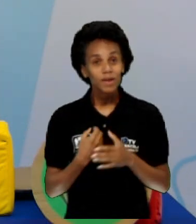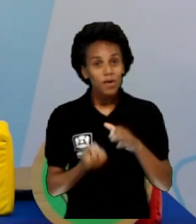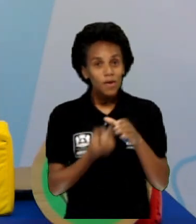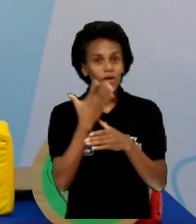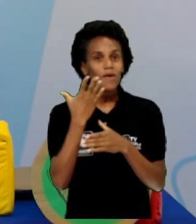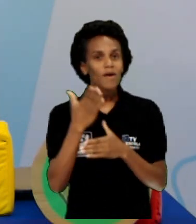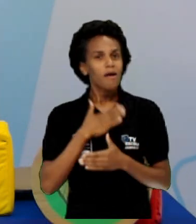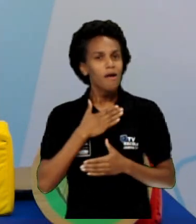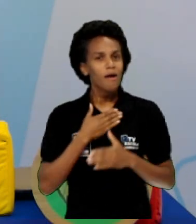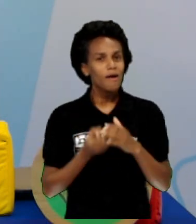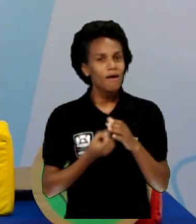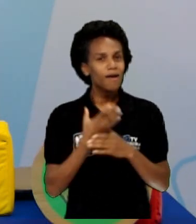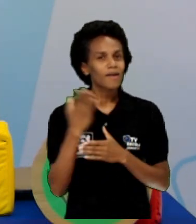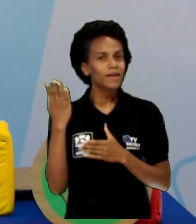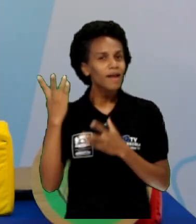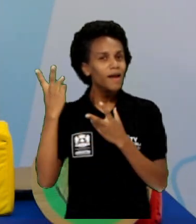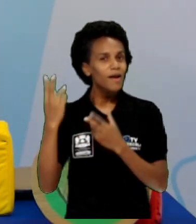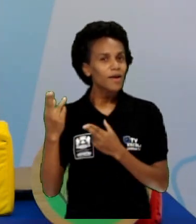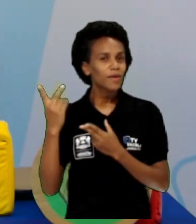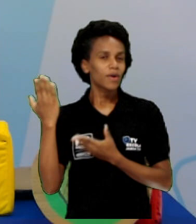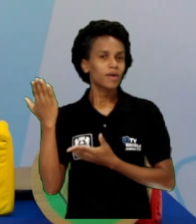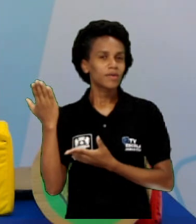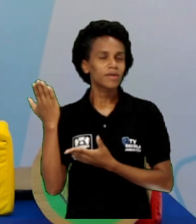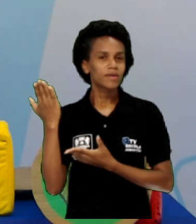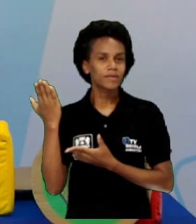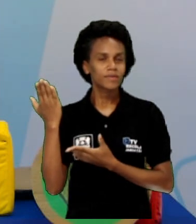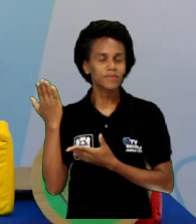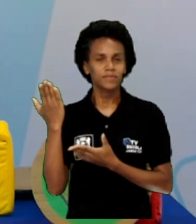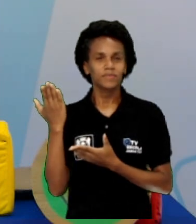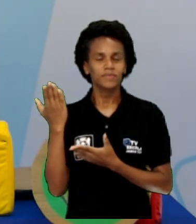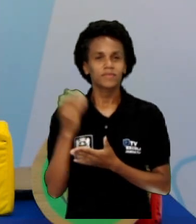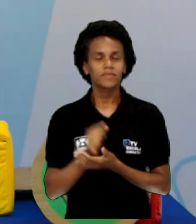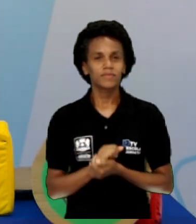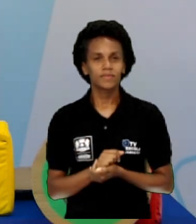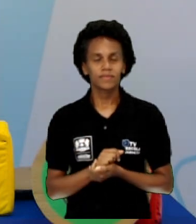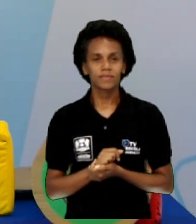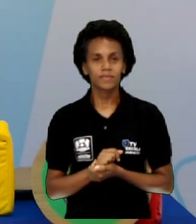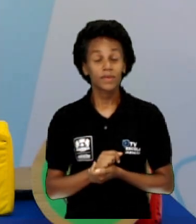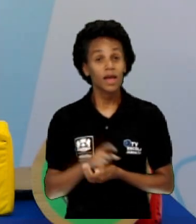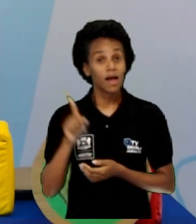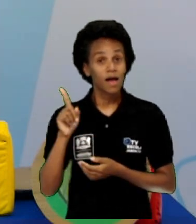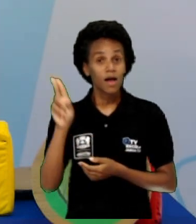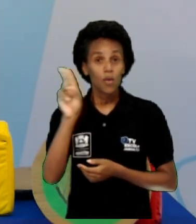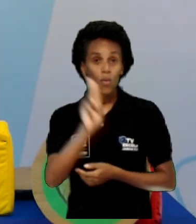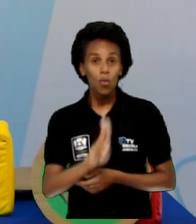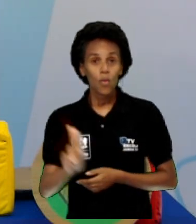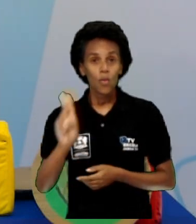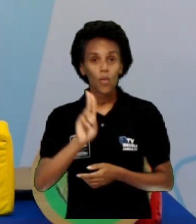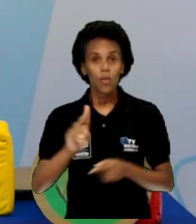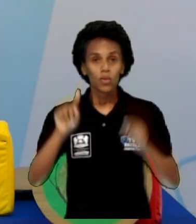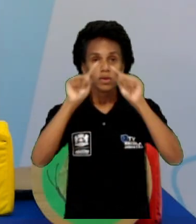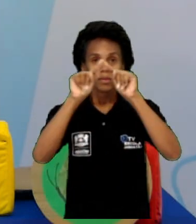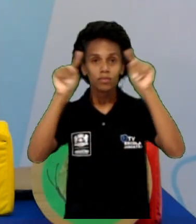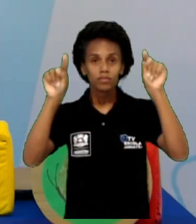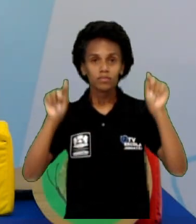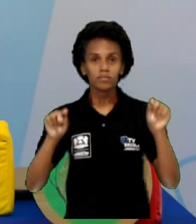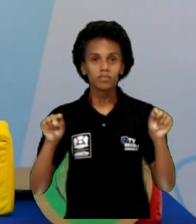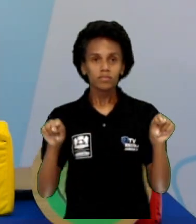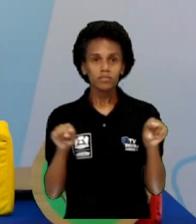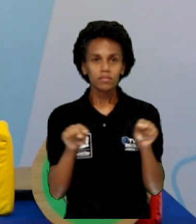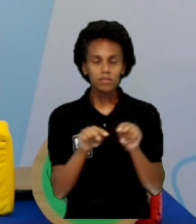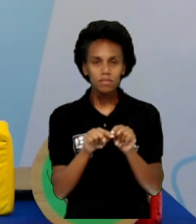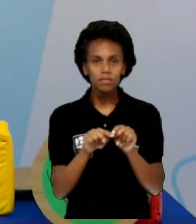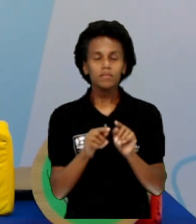usei o papelão na forma retangular. Então vocês podem também, se vocês não quiserem cortar o ciclo, porque o trabalho de vocês já estiver numa folha de